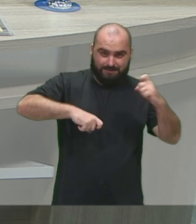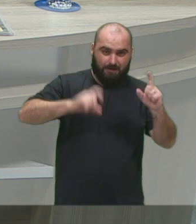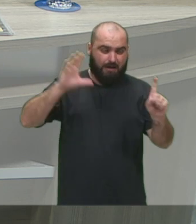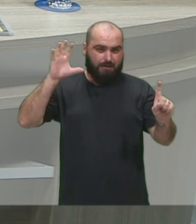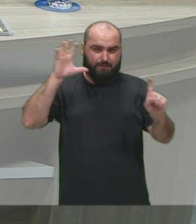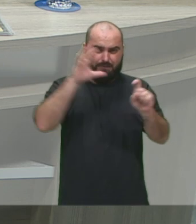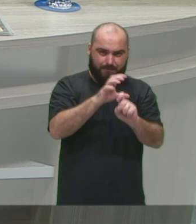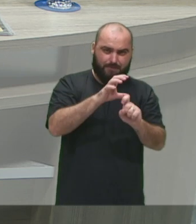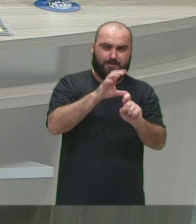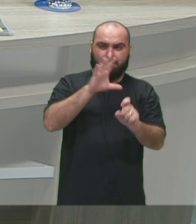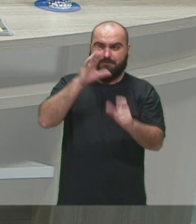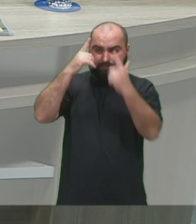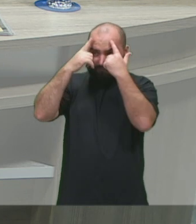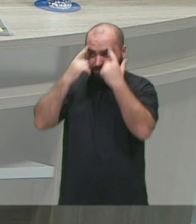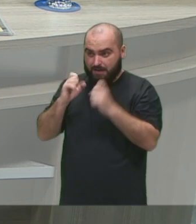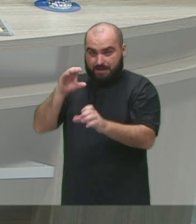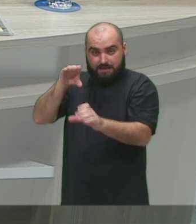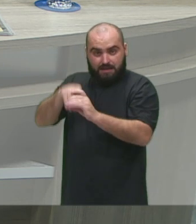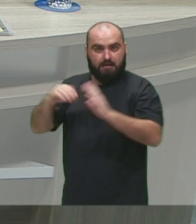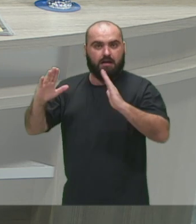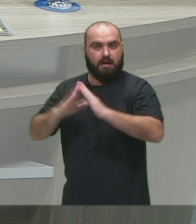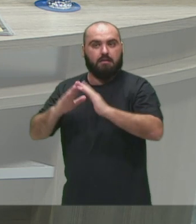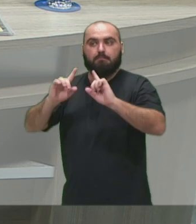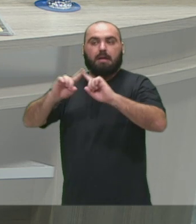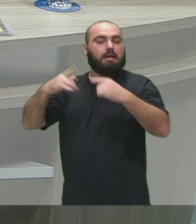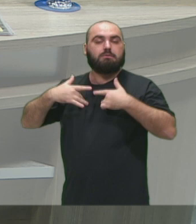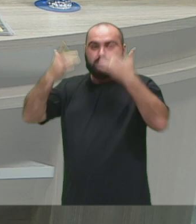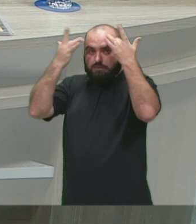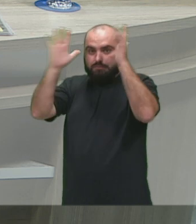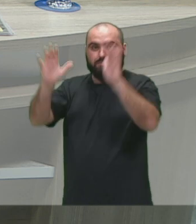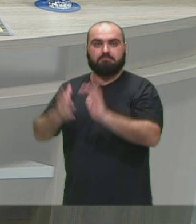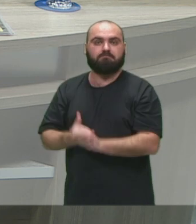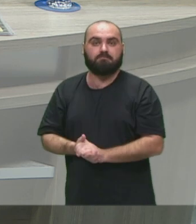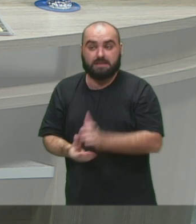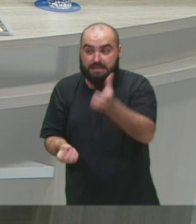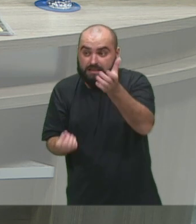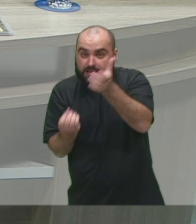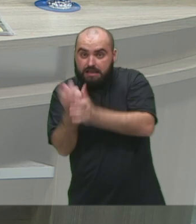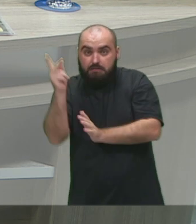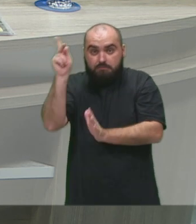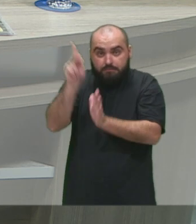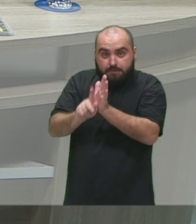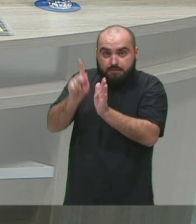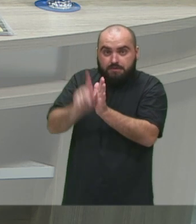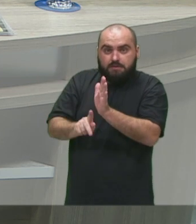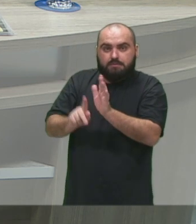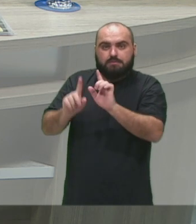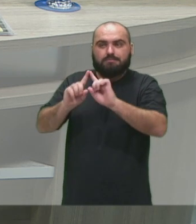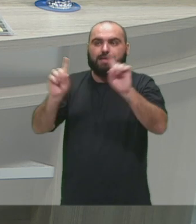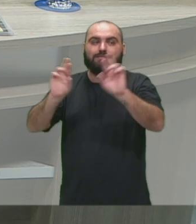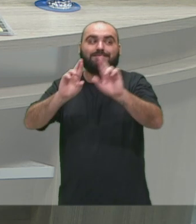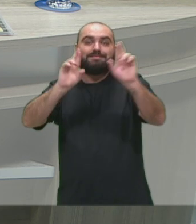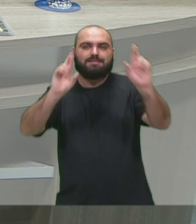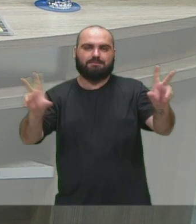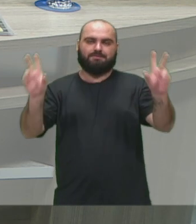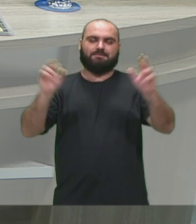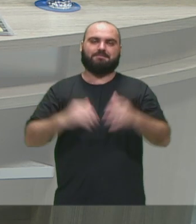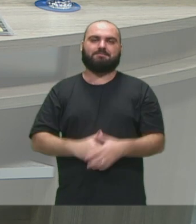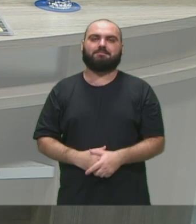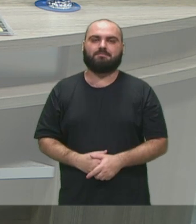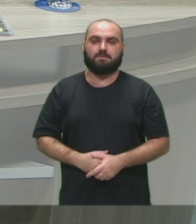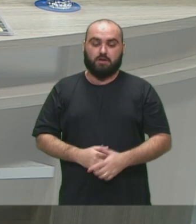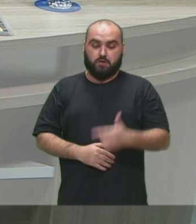doméstica através da arte, só eu não sabia como. Eu até criei esse projeto lá, só que ele tinha uma outra forma. E aí,